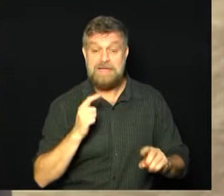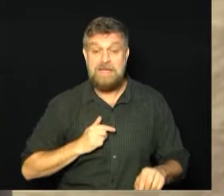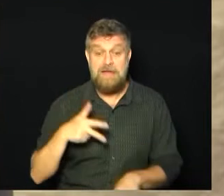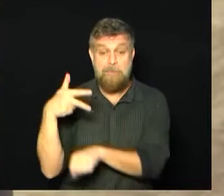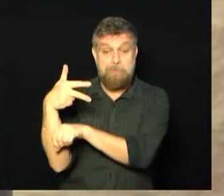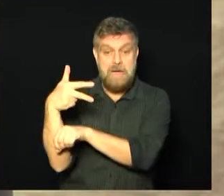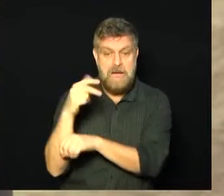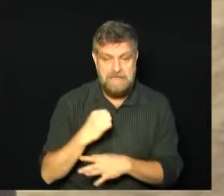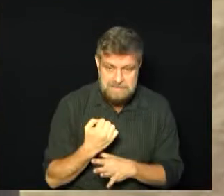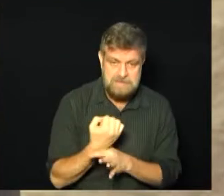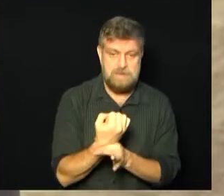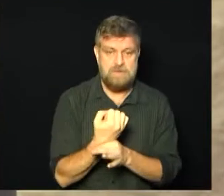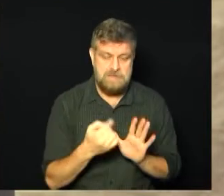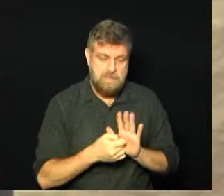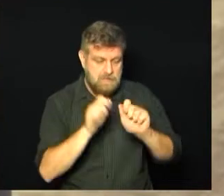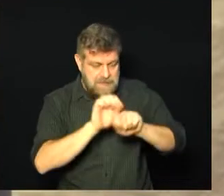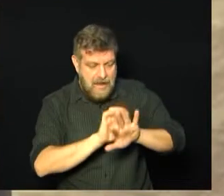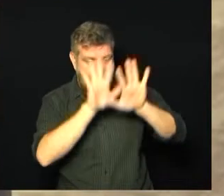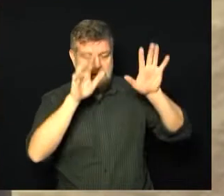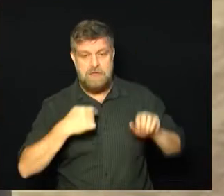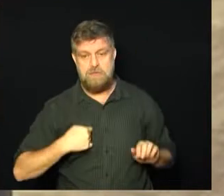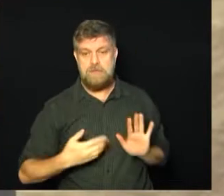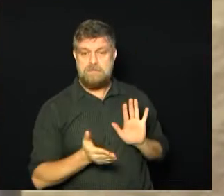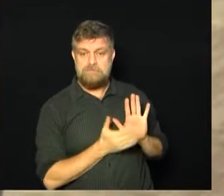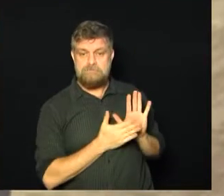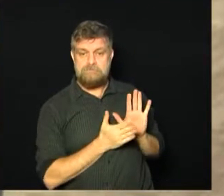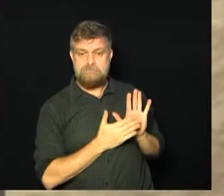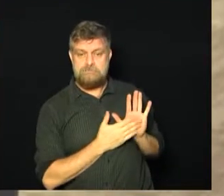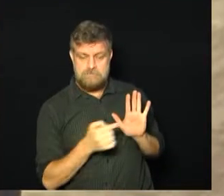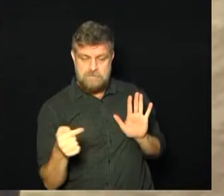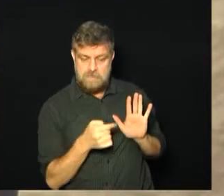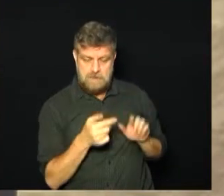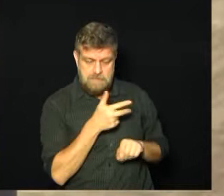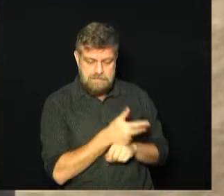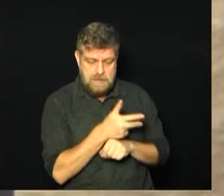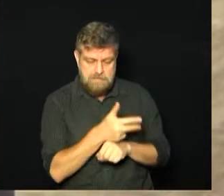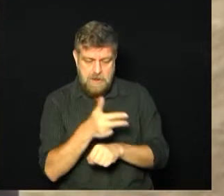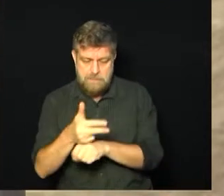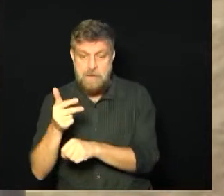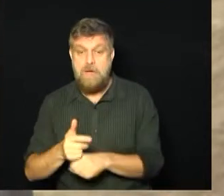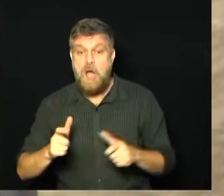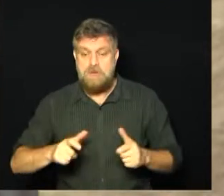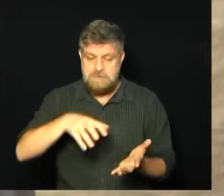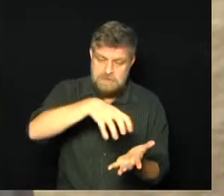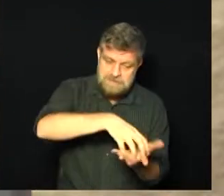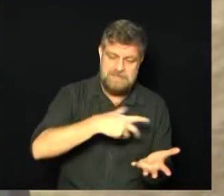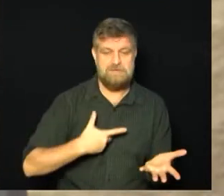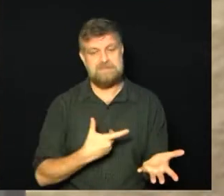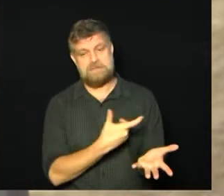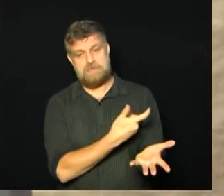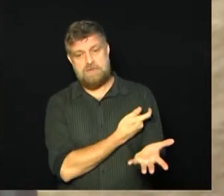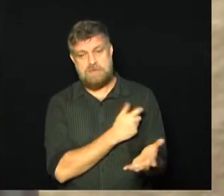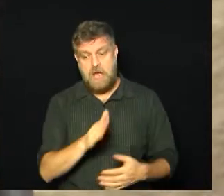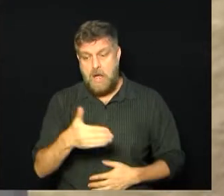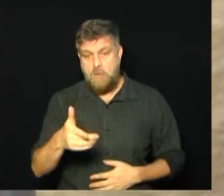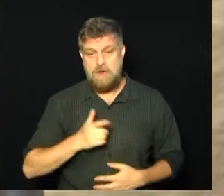de ambos e na transparência, eu propus essa proposta de pôr essas câmeras no centro de saúde, fica assim, quando